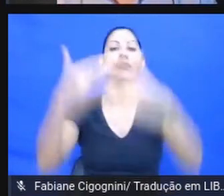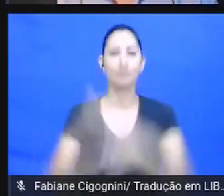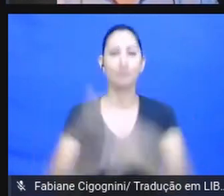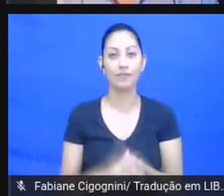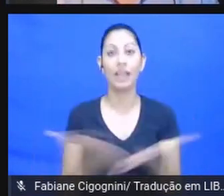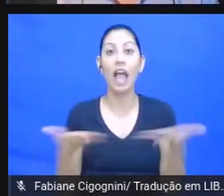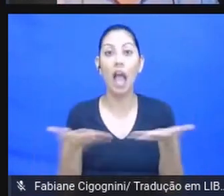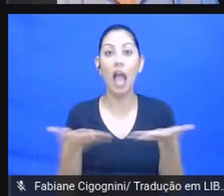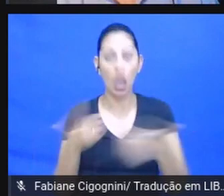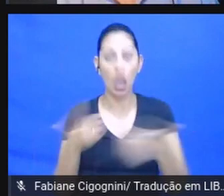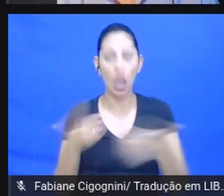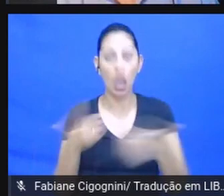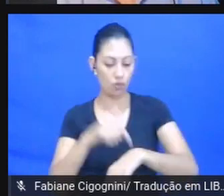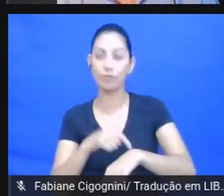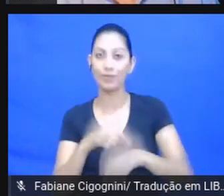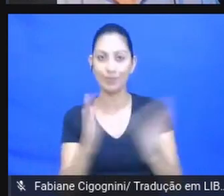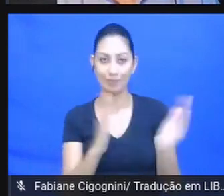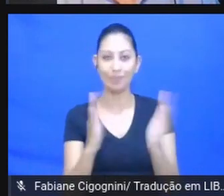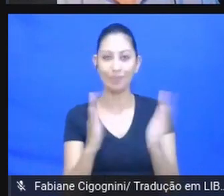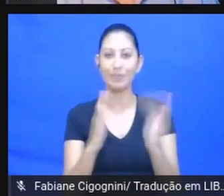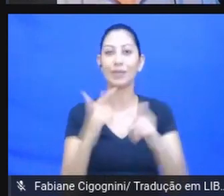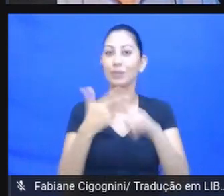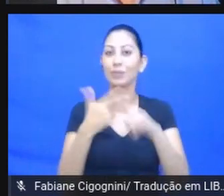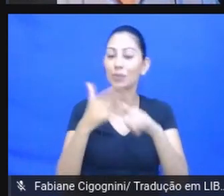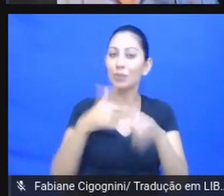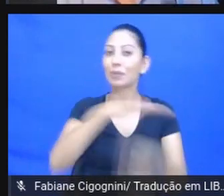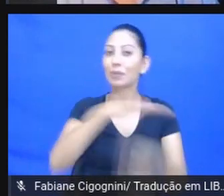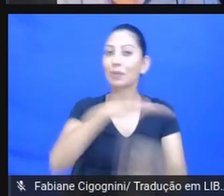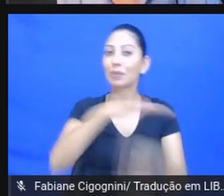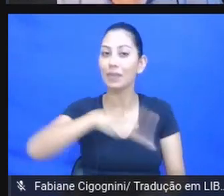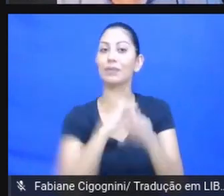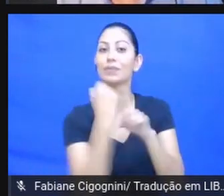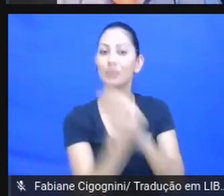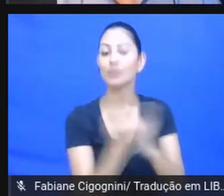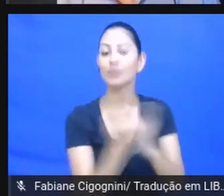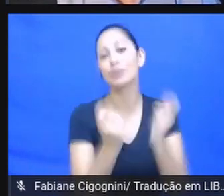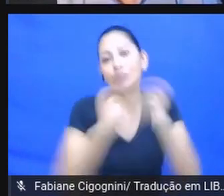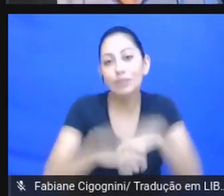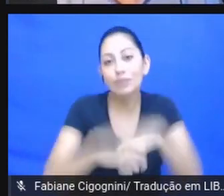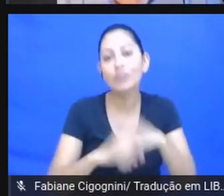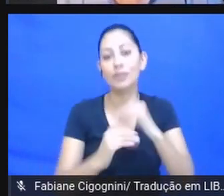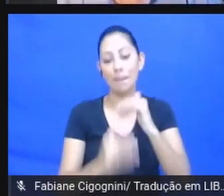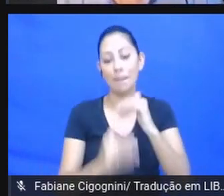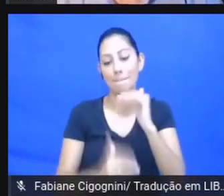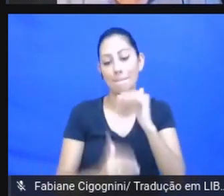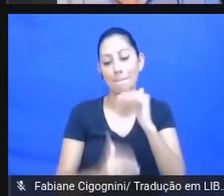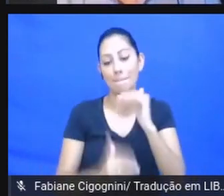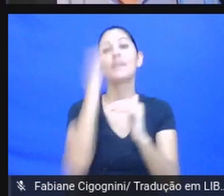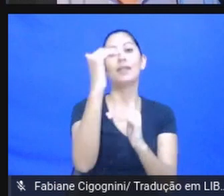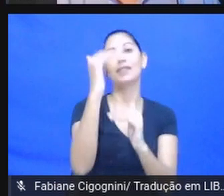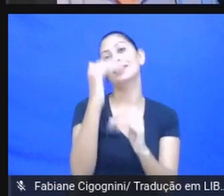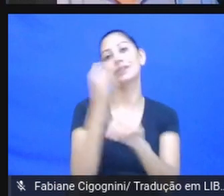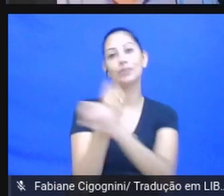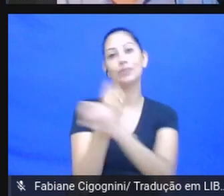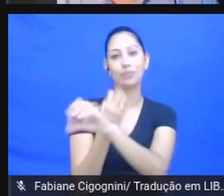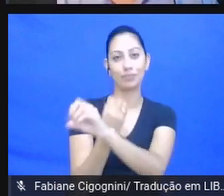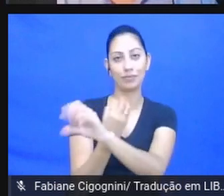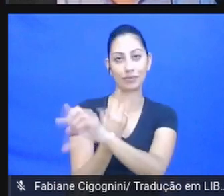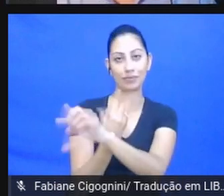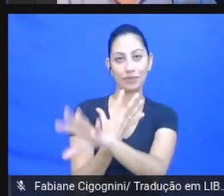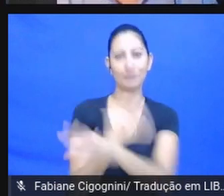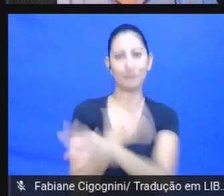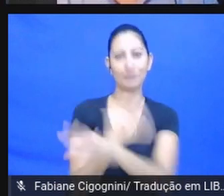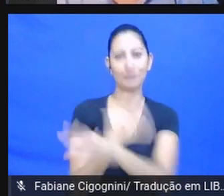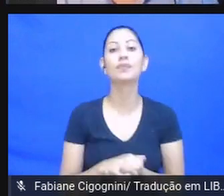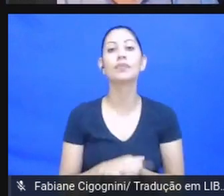com todo esse impulso, possamos ir um pouquinho mais para online. Estou revisando meu